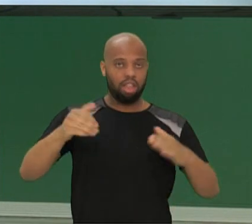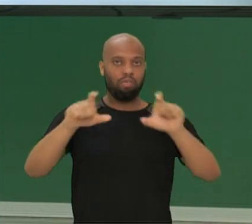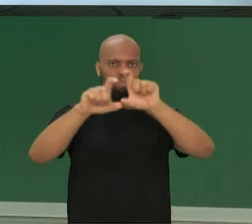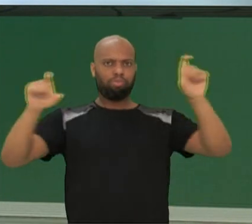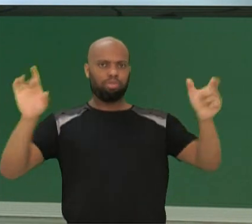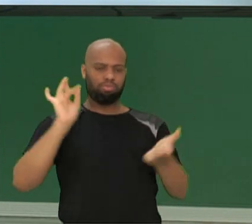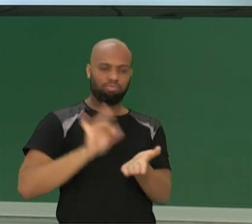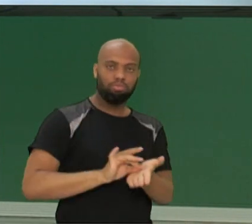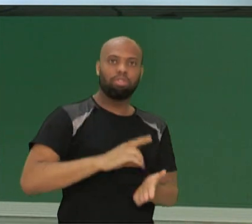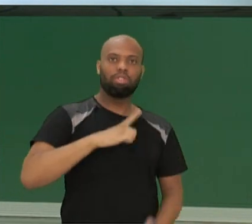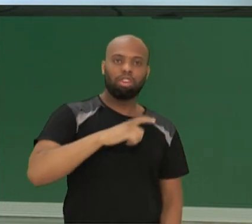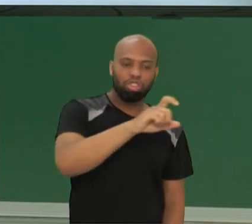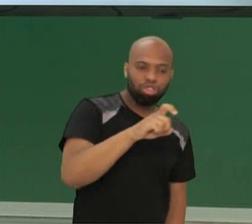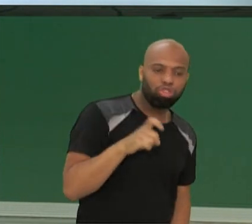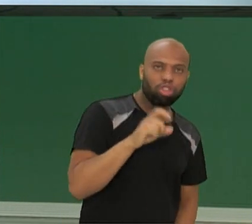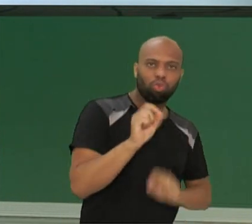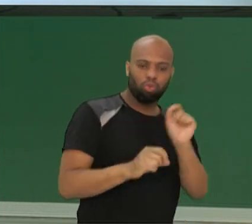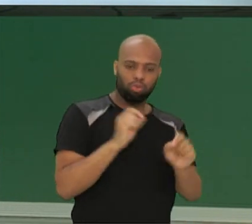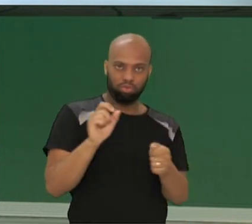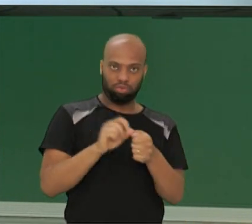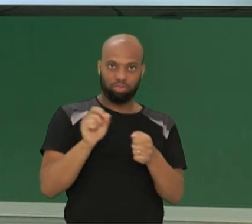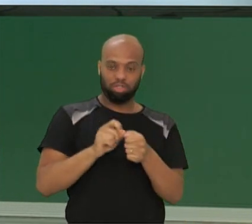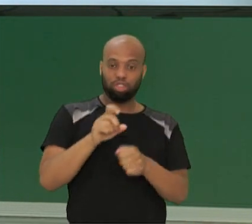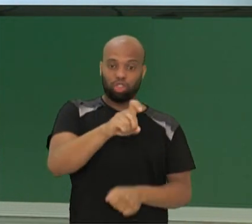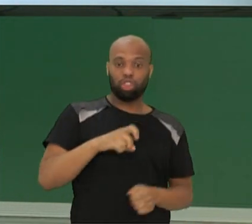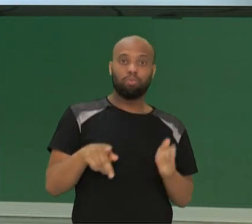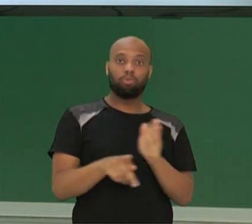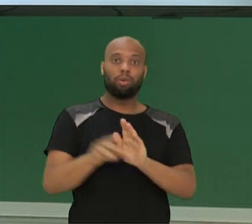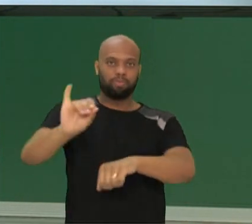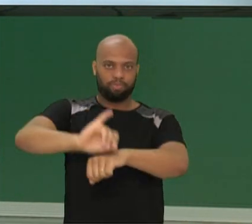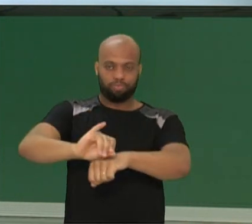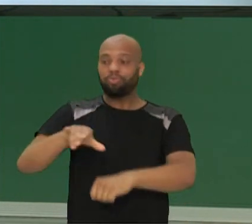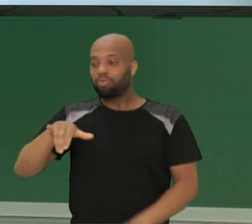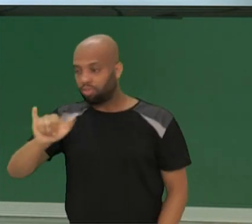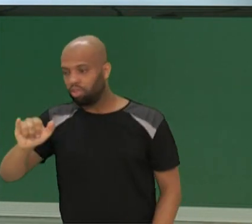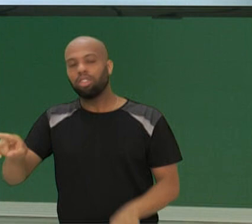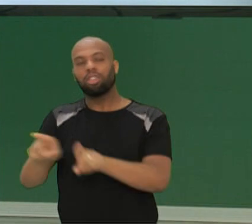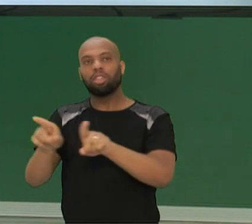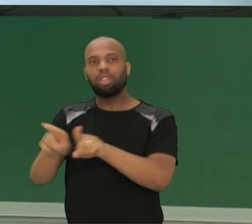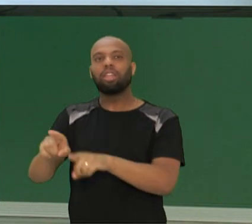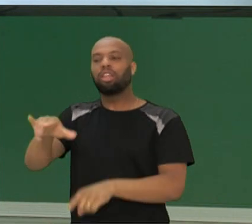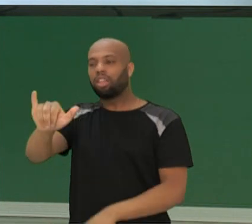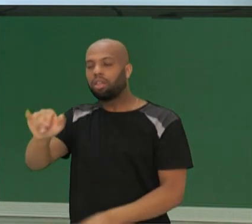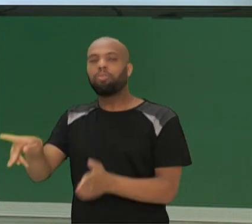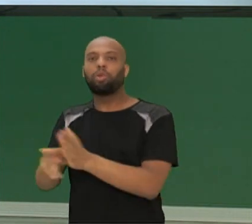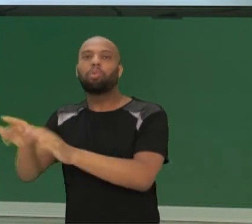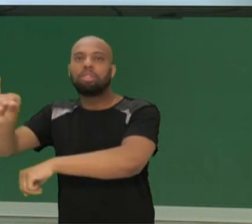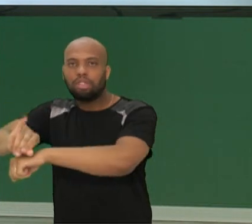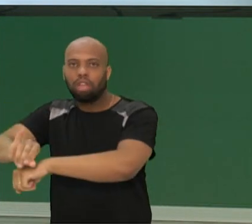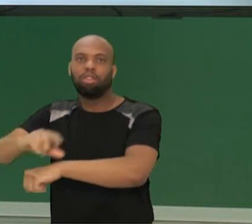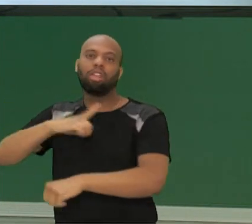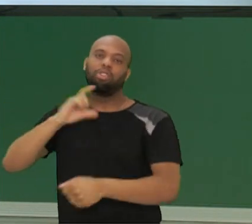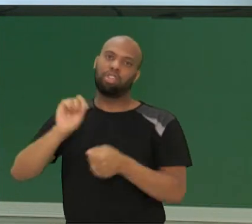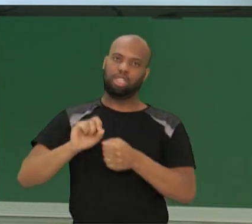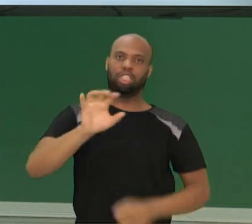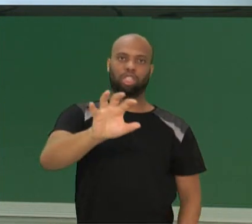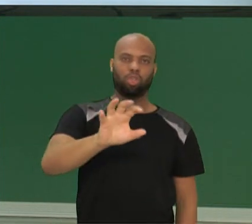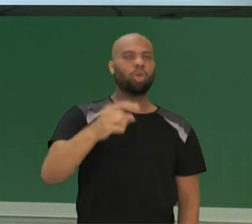original, do X tirar o X desse centro e do Y tirar o Y desse centro. É isso que nós temos que